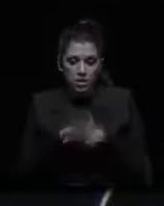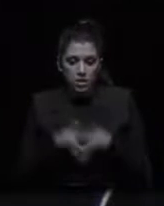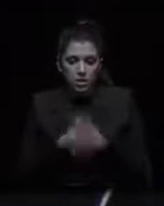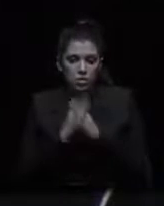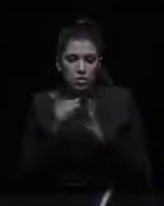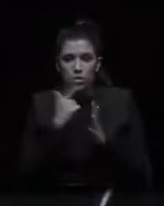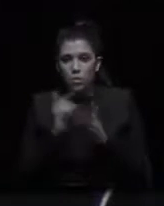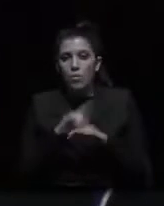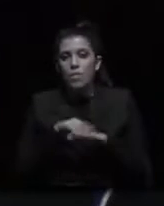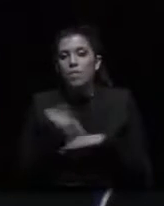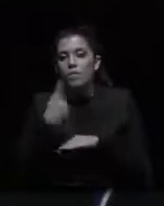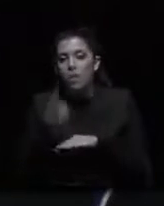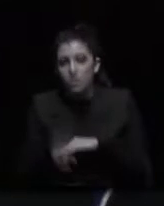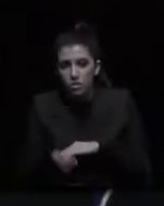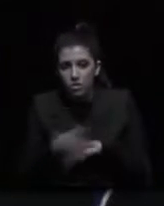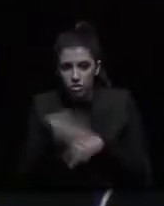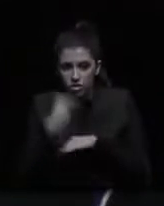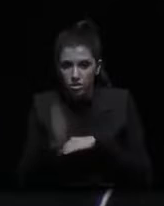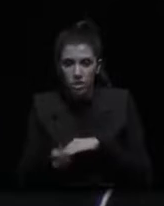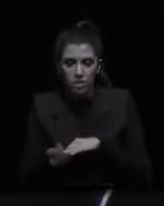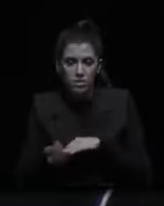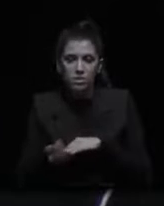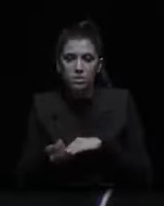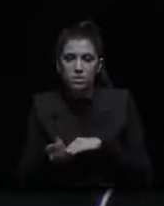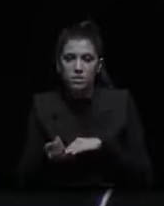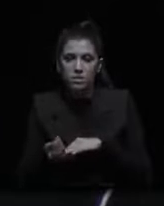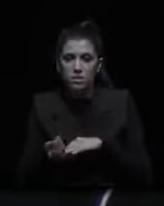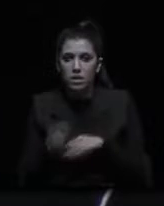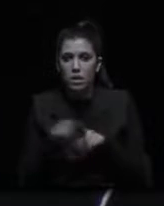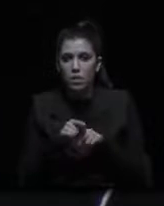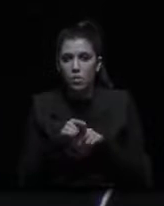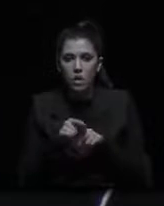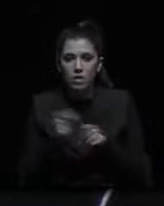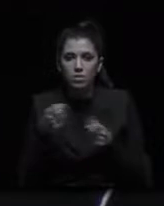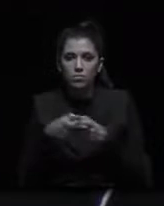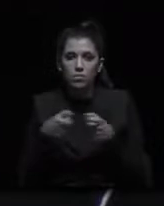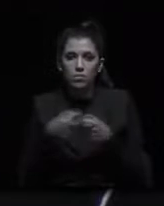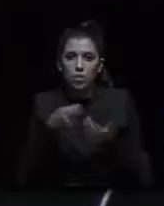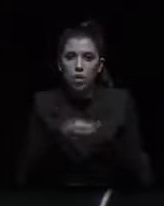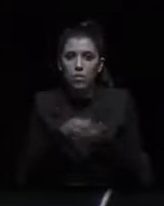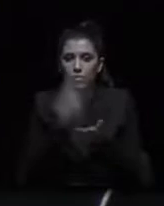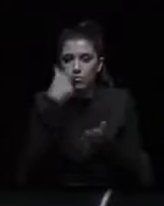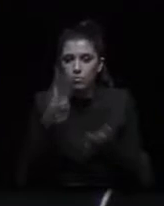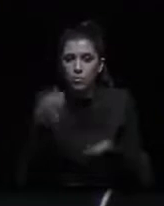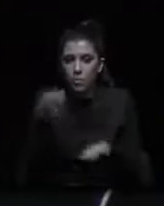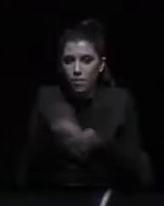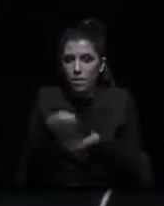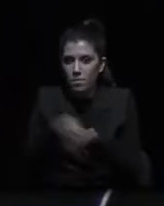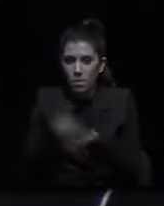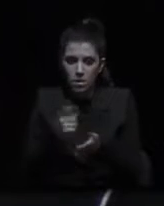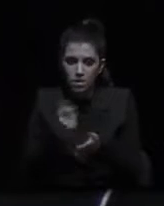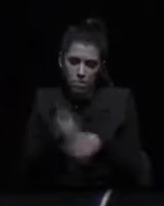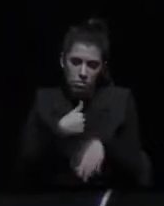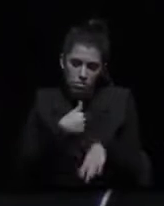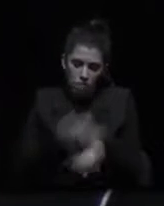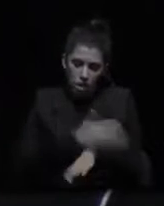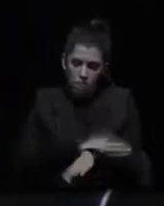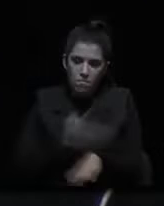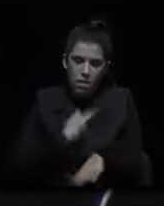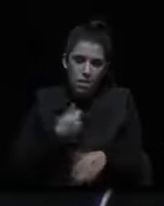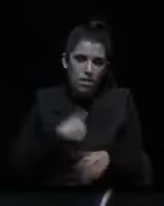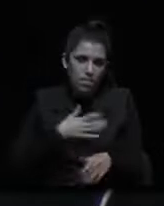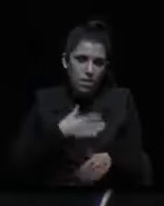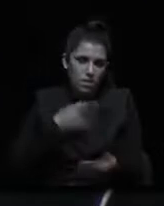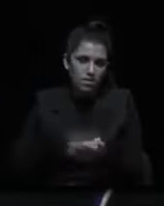ser depois, sob qualquer circunstância, repercutidas nas faturas dos consumidores, como vem acontecendo. Com efeito, em